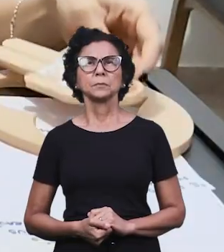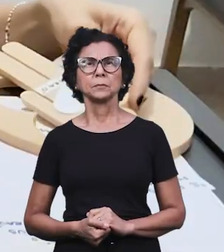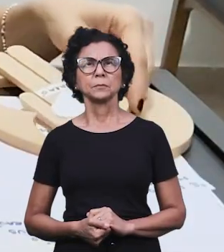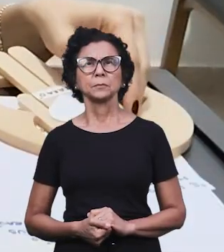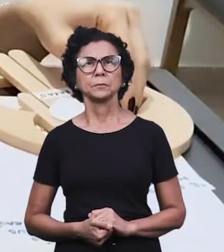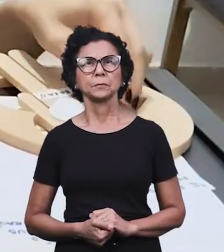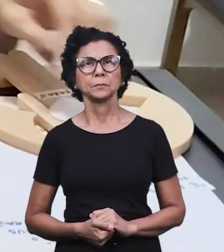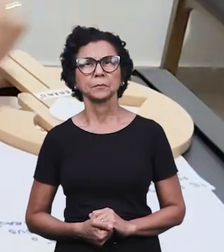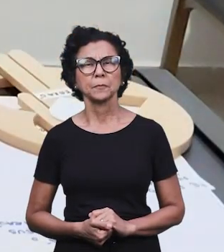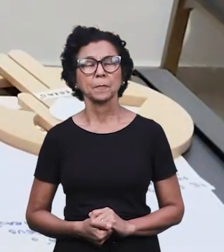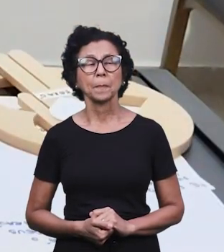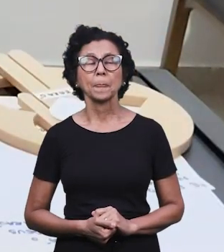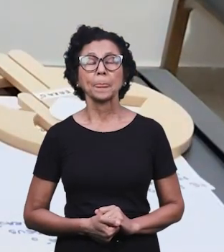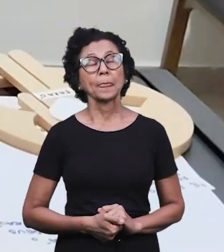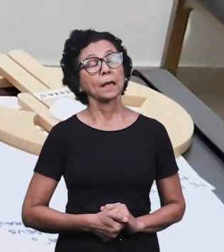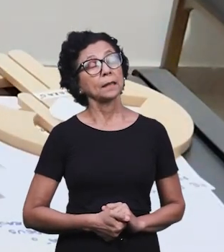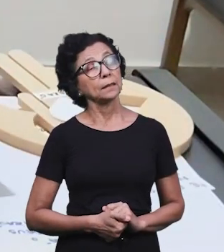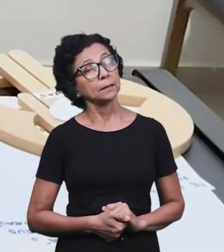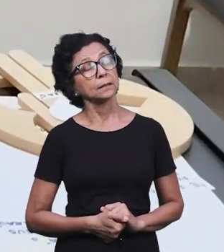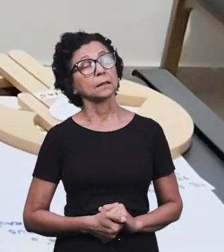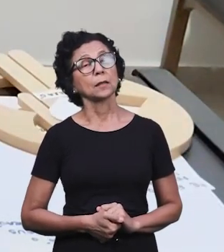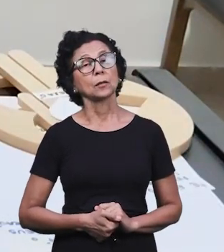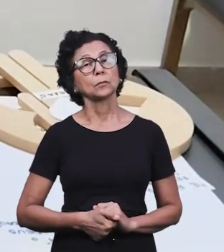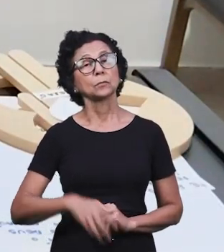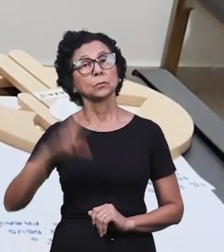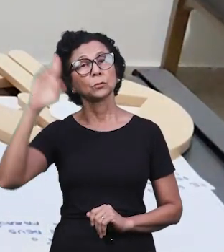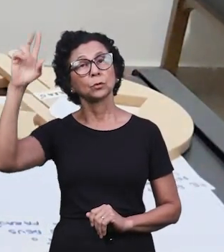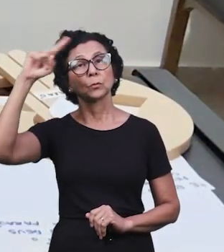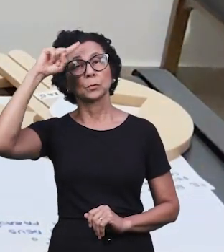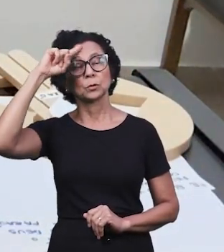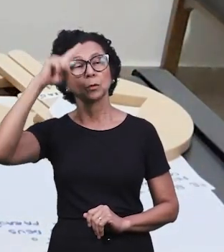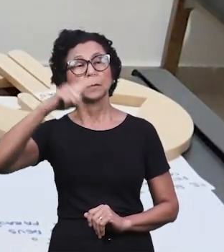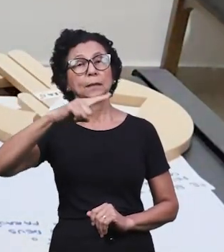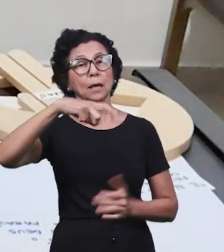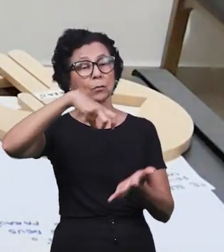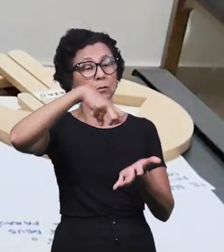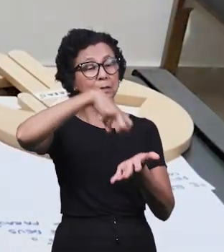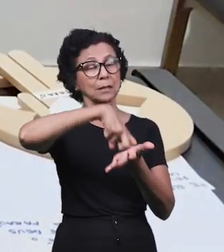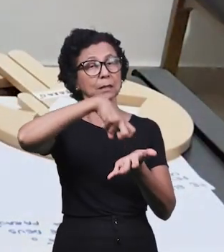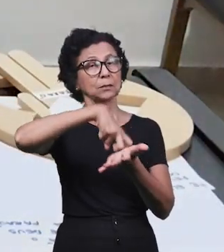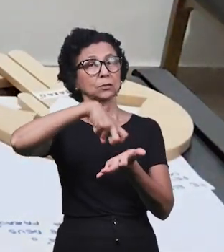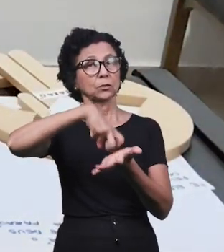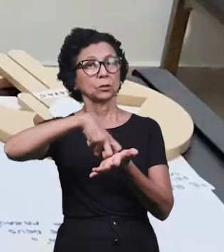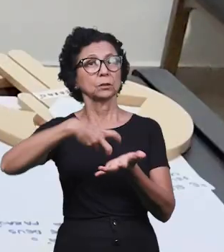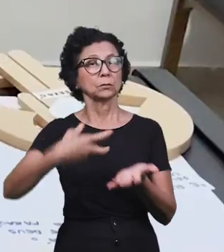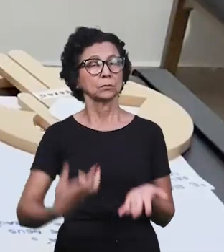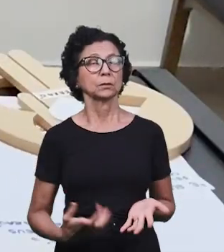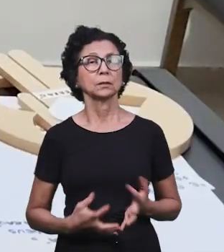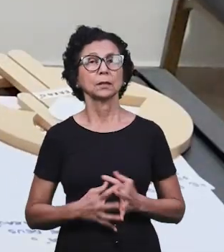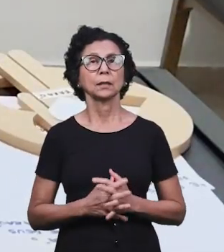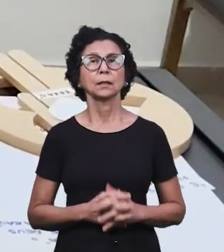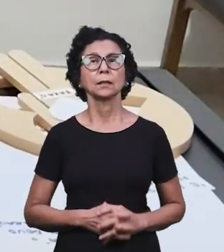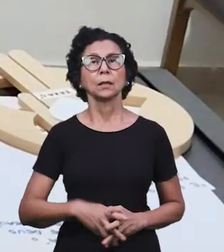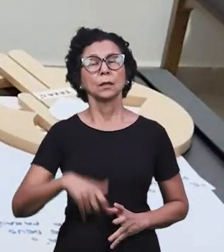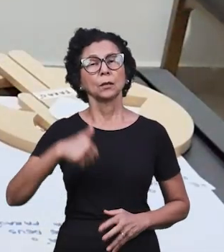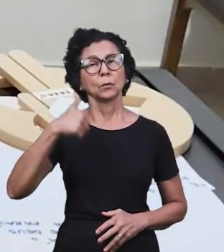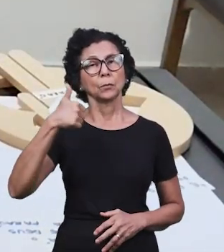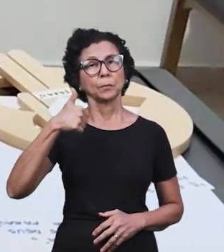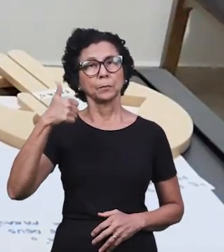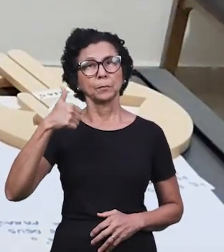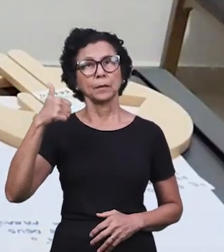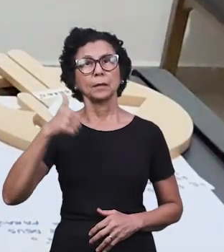partir daí, o Senhor começou a enviar sinais, alguns sinais. O primeiro sinal que o Senhor